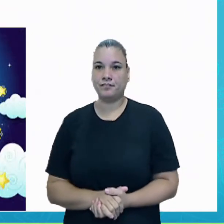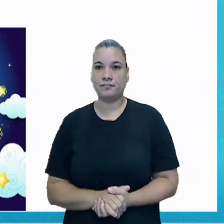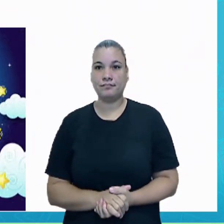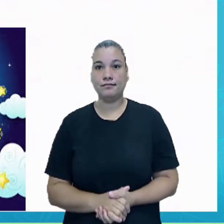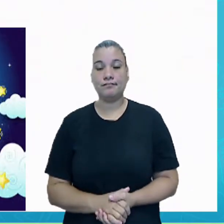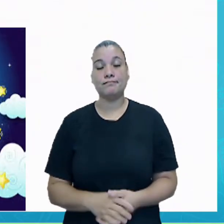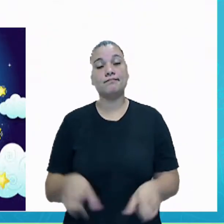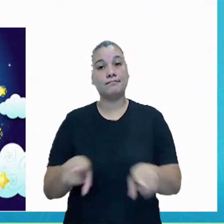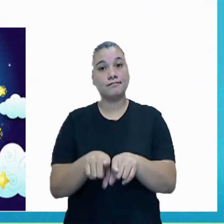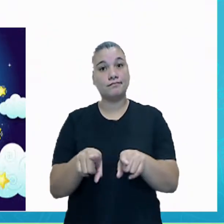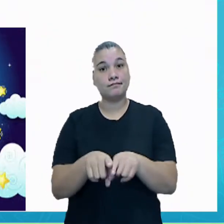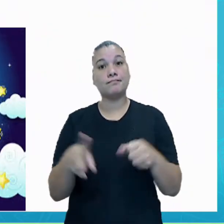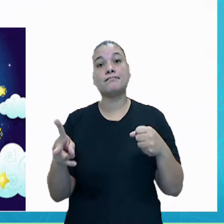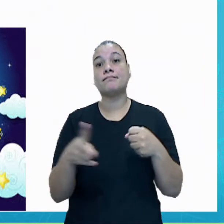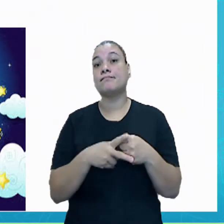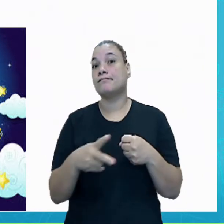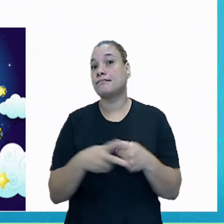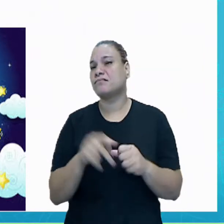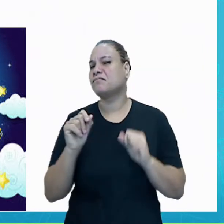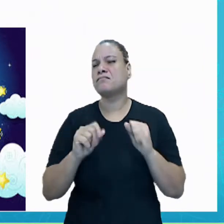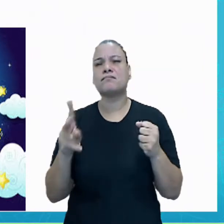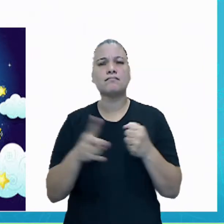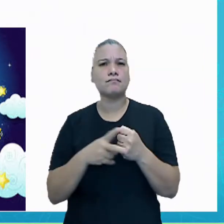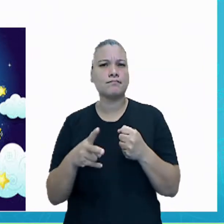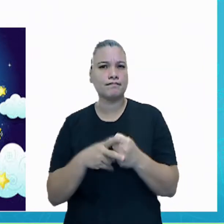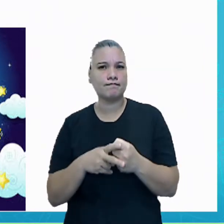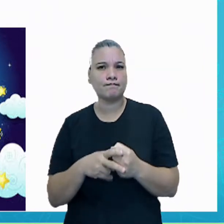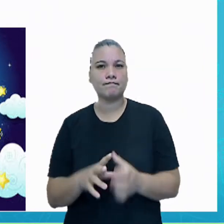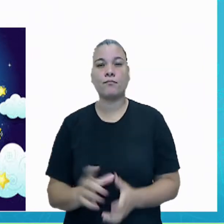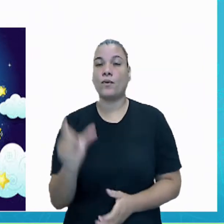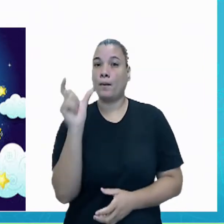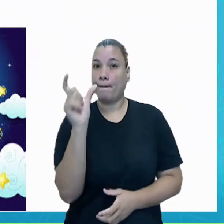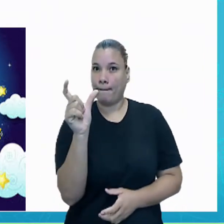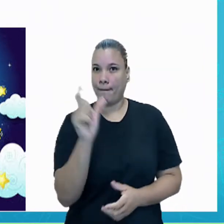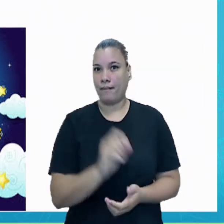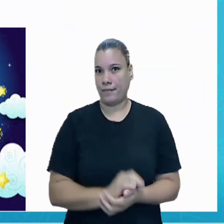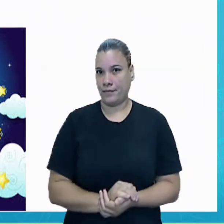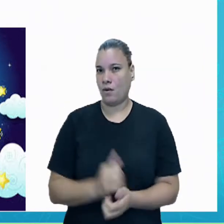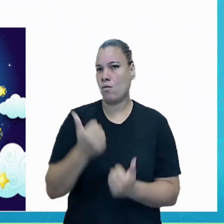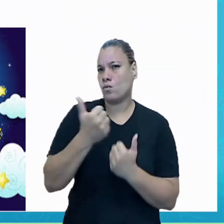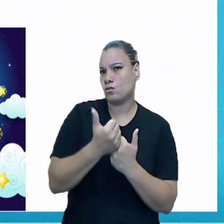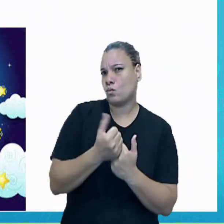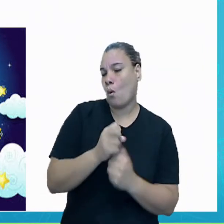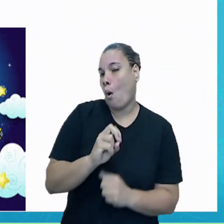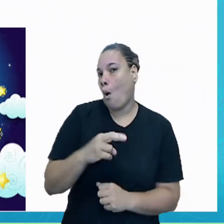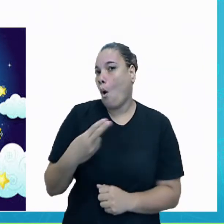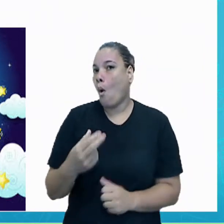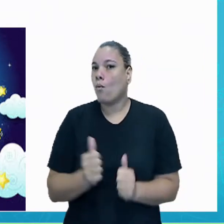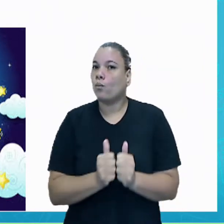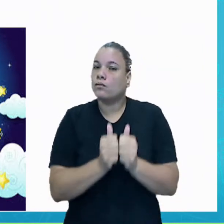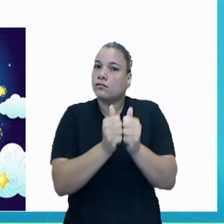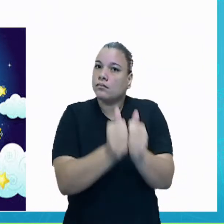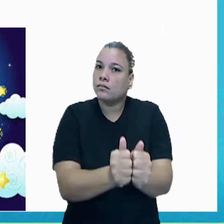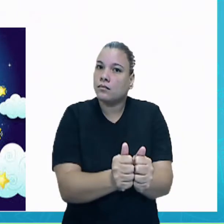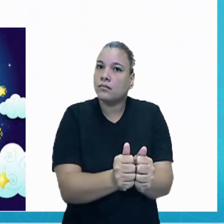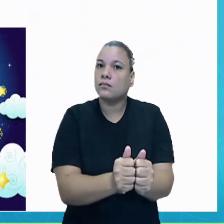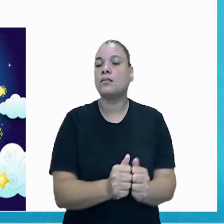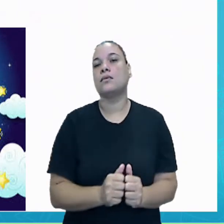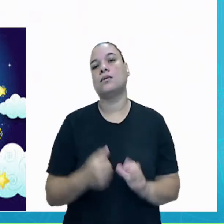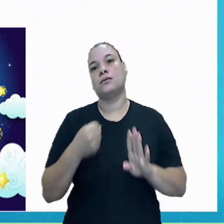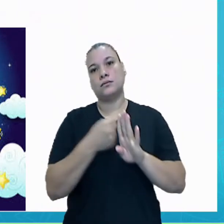Pronome. Temos agora o pronome. O pronome é a palavra que substitui ou acompanha o